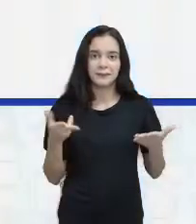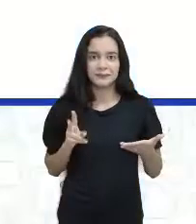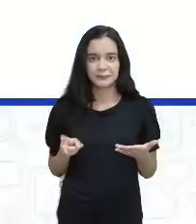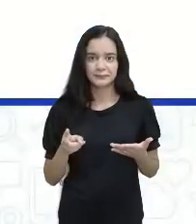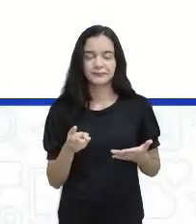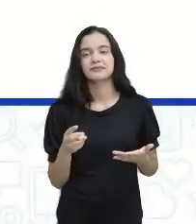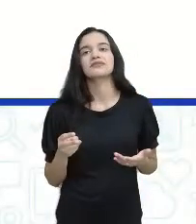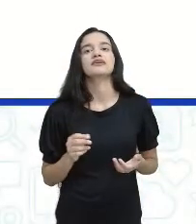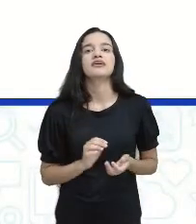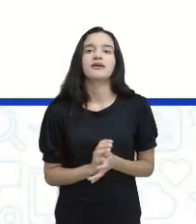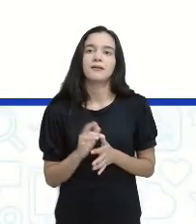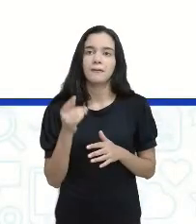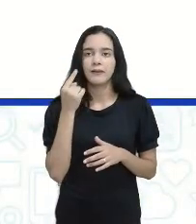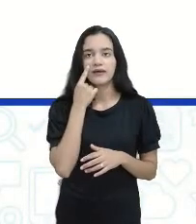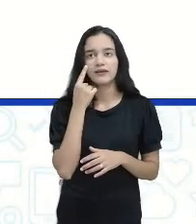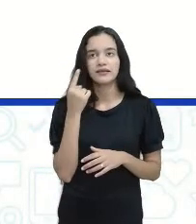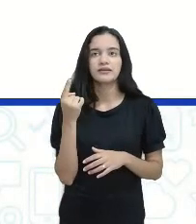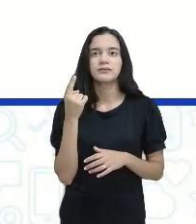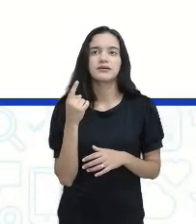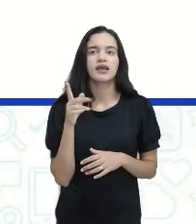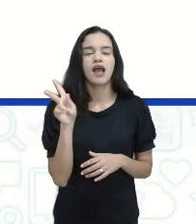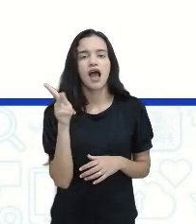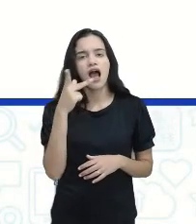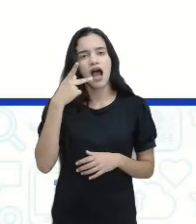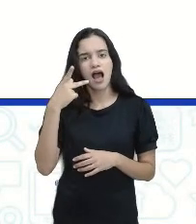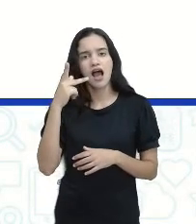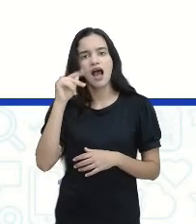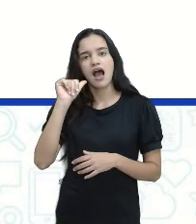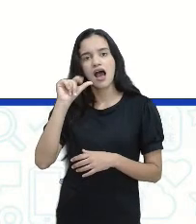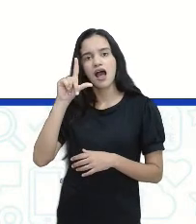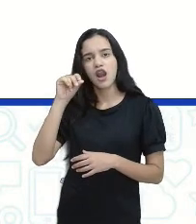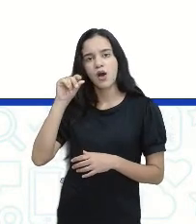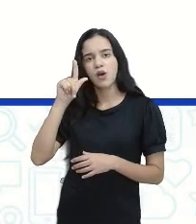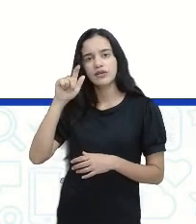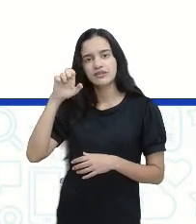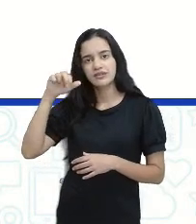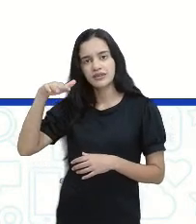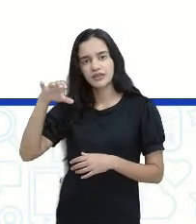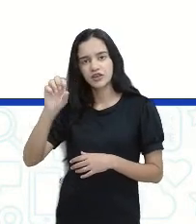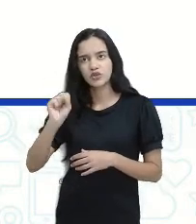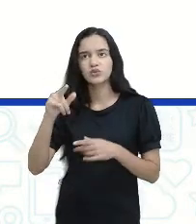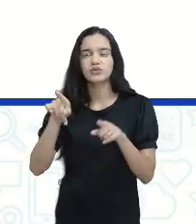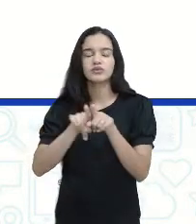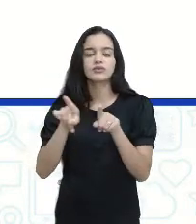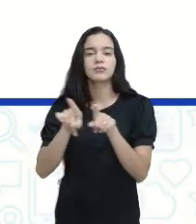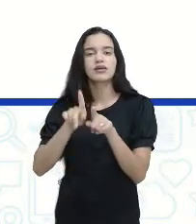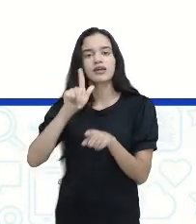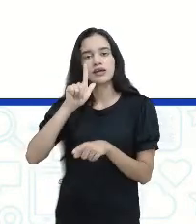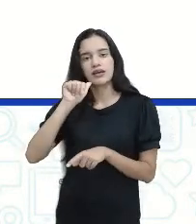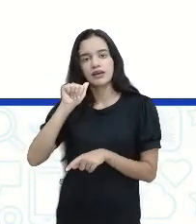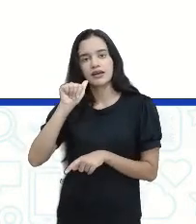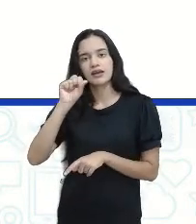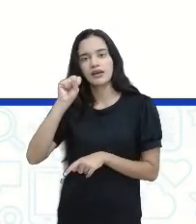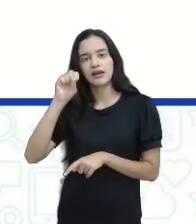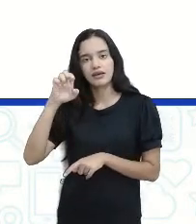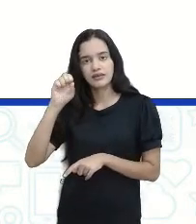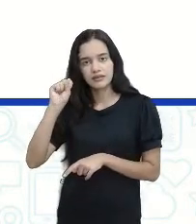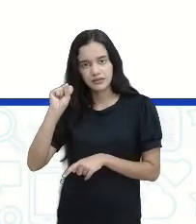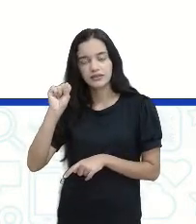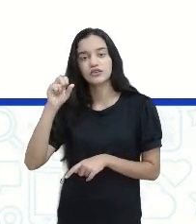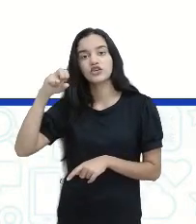Halogênios e gases nobres, olha aí, os halogênios são o flúor, cloro, bromo,